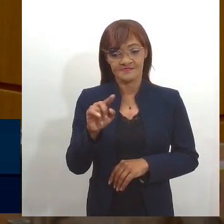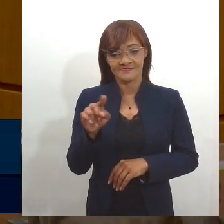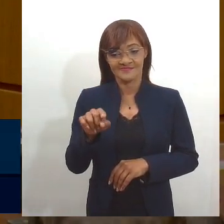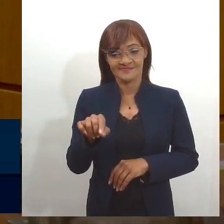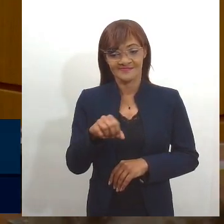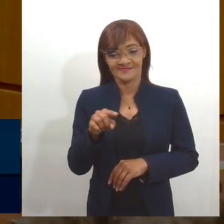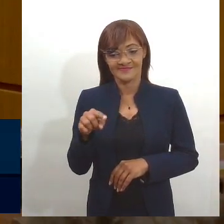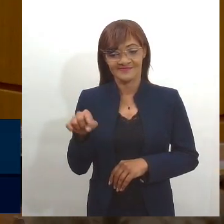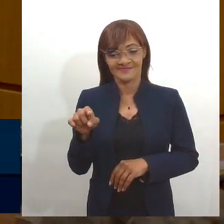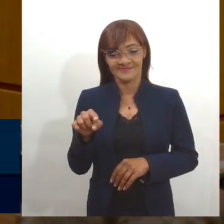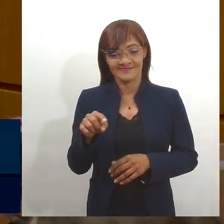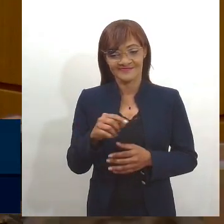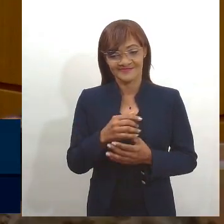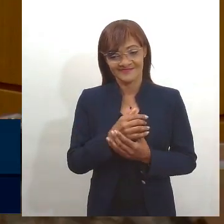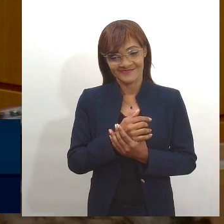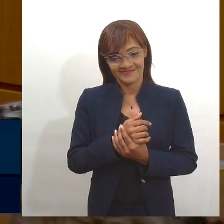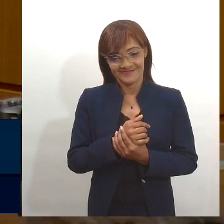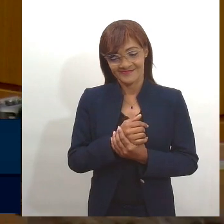Obrigado, Luizão.